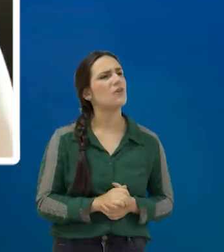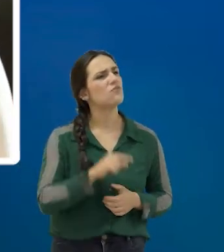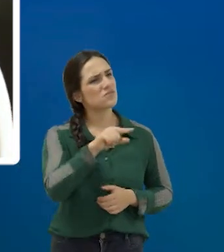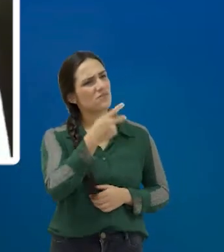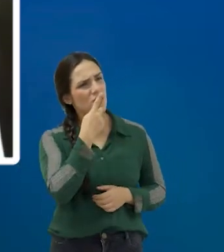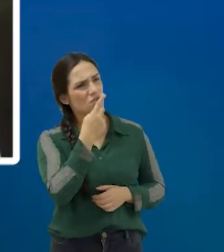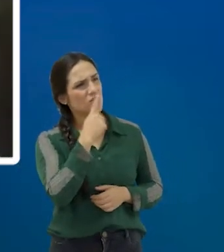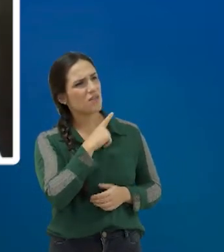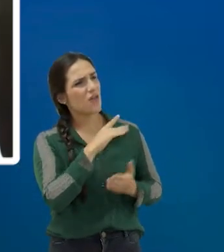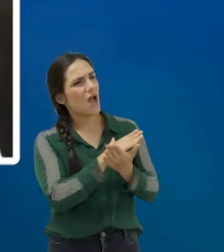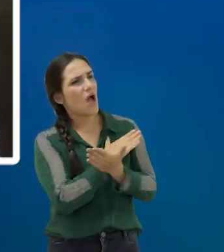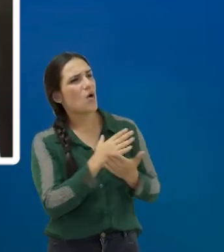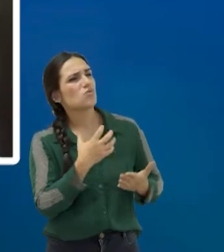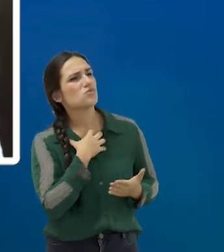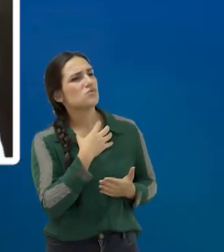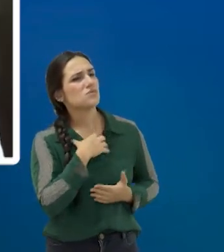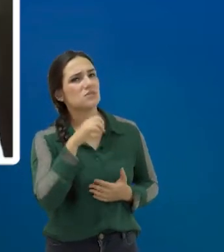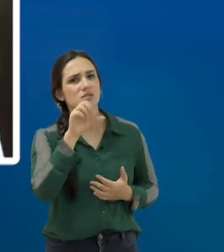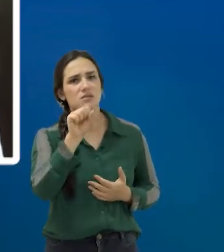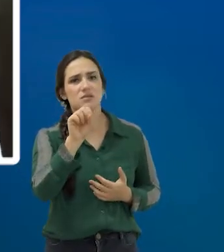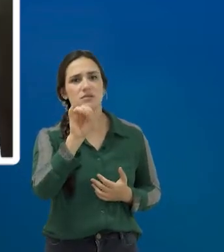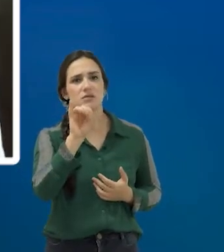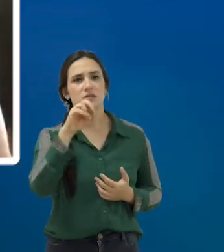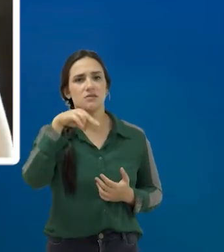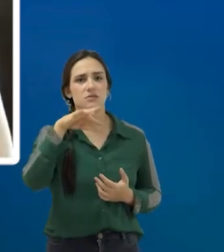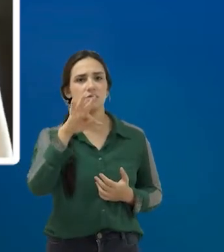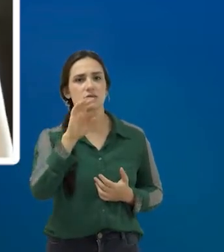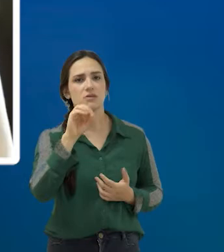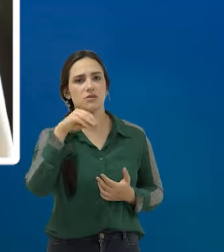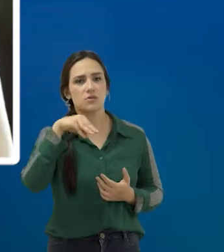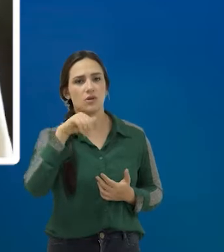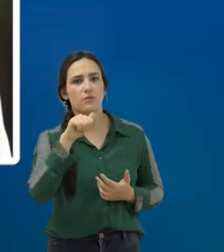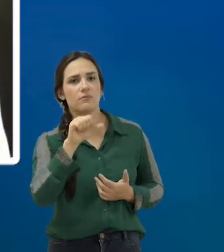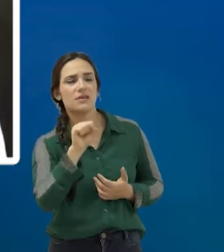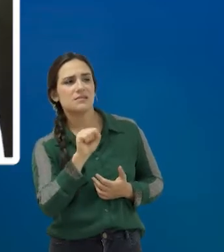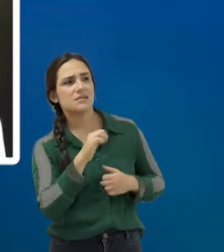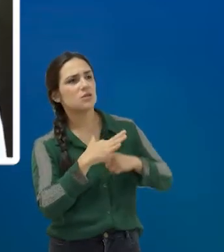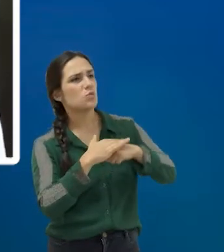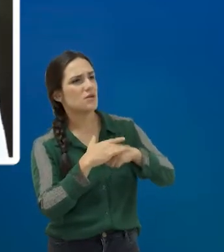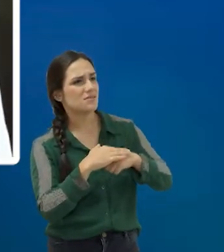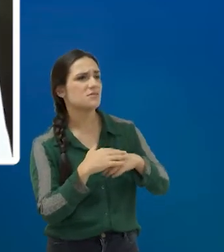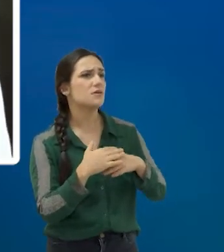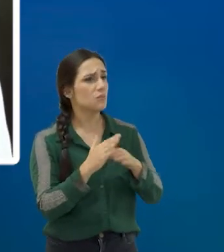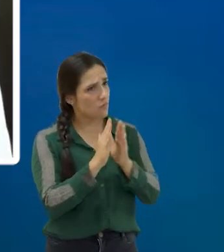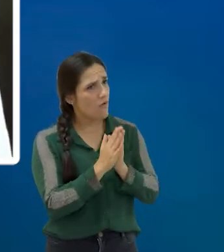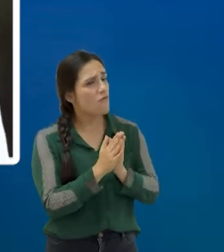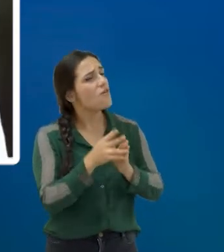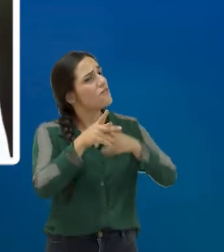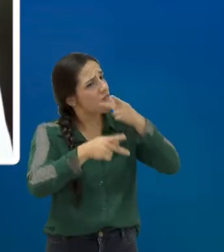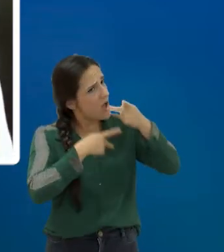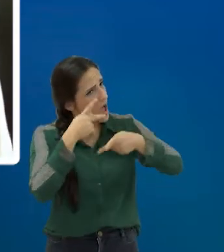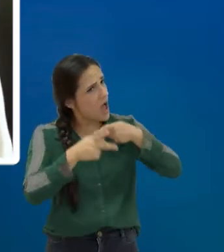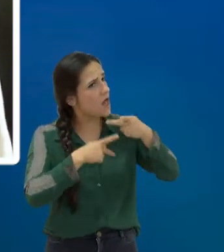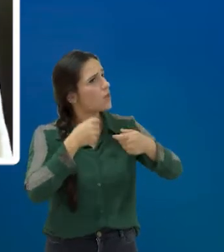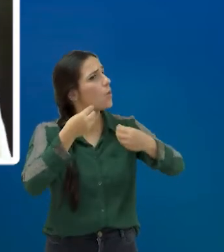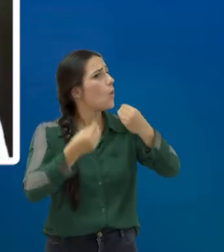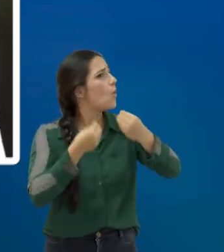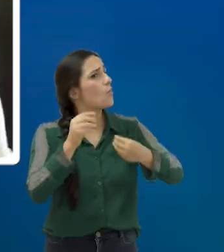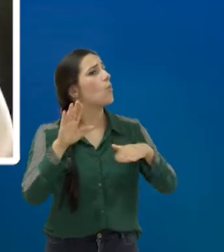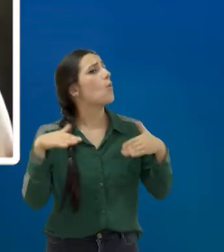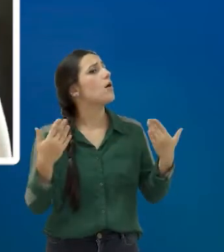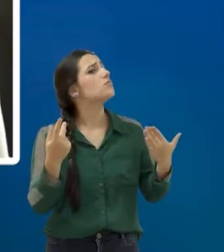sintomas da doença, né? Eu gostaria que você desse uma dica para as pessoas, né? De quanto é importante você estar fazendo um